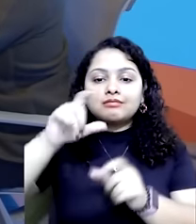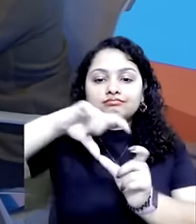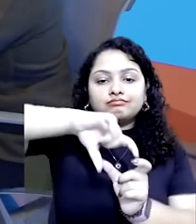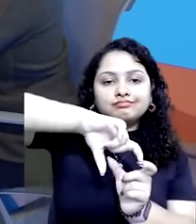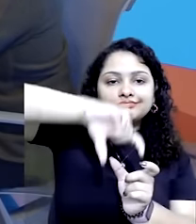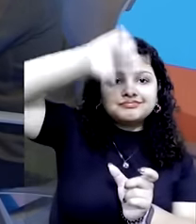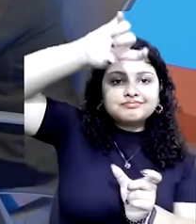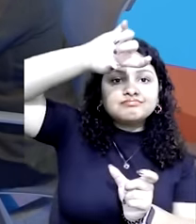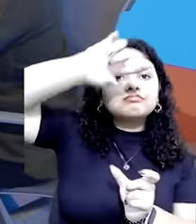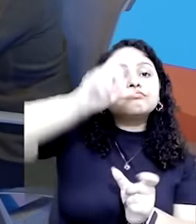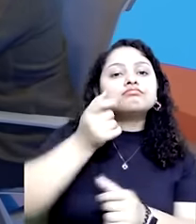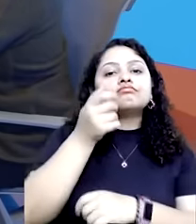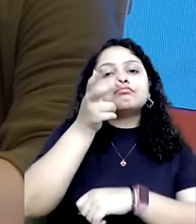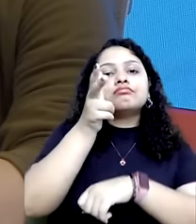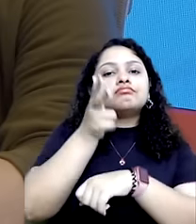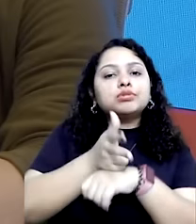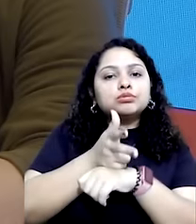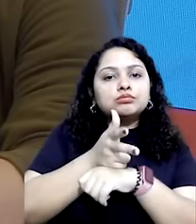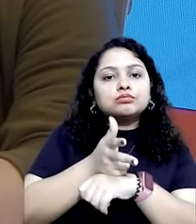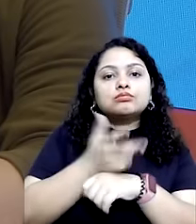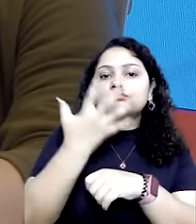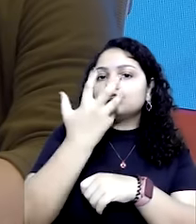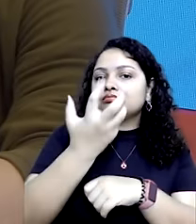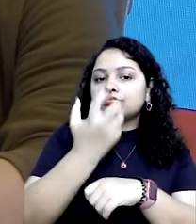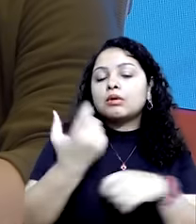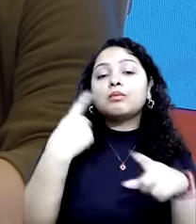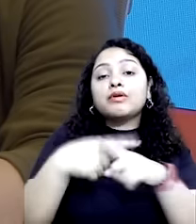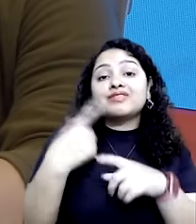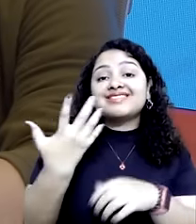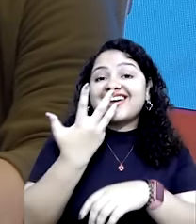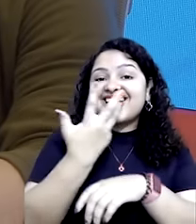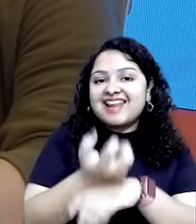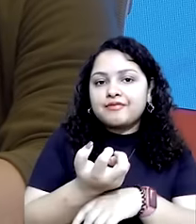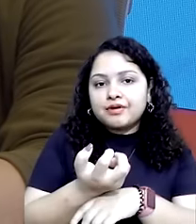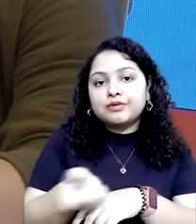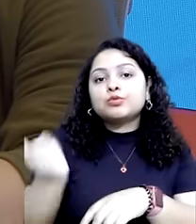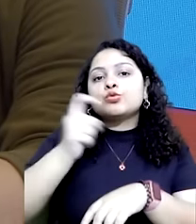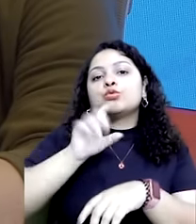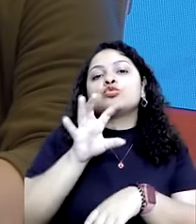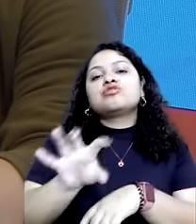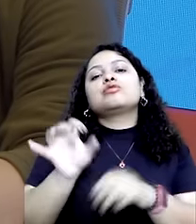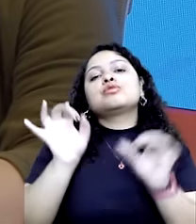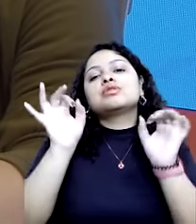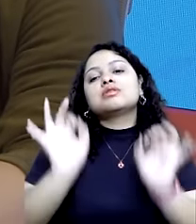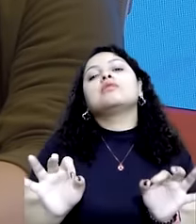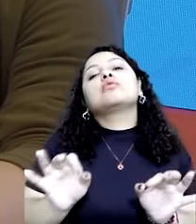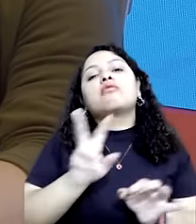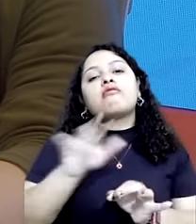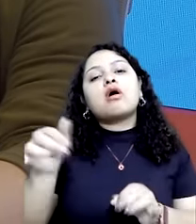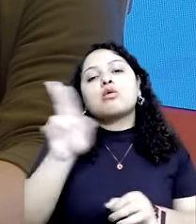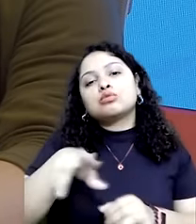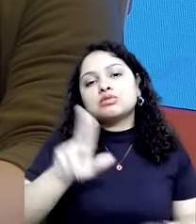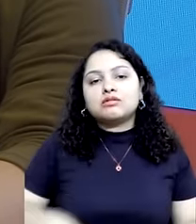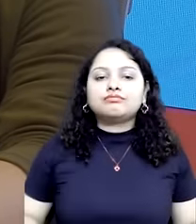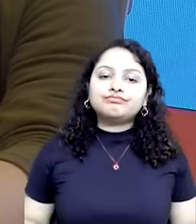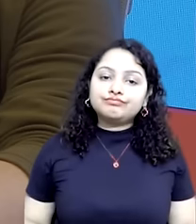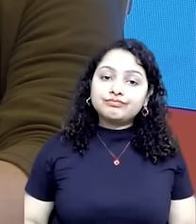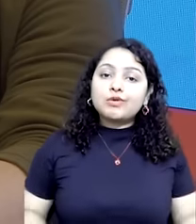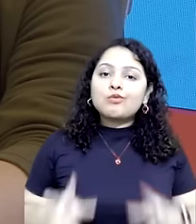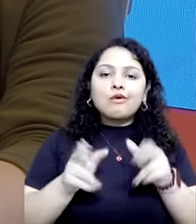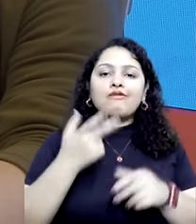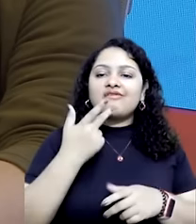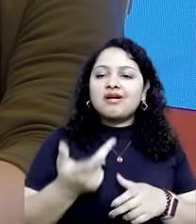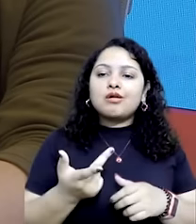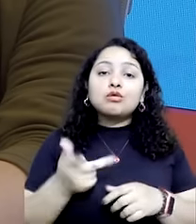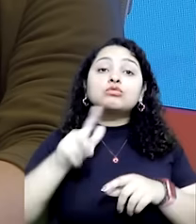isso faz diferença você entendeu porque você já grava você já vai da maneira correta do que você vai vai vai vai fazer então que eu falo não é